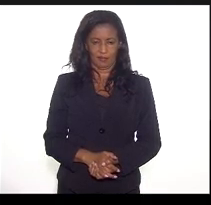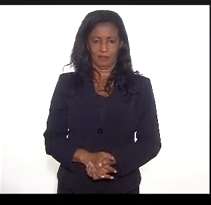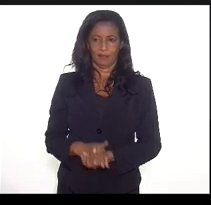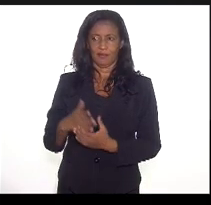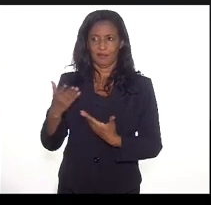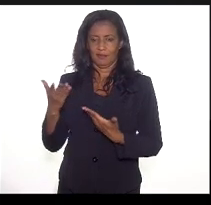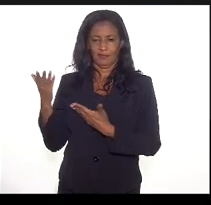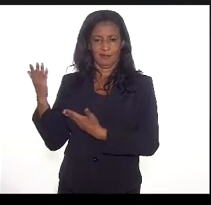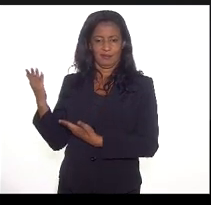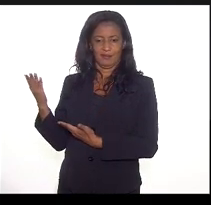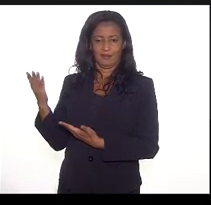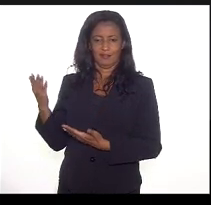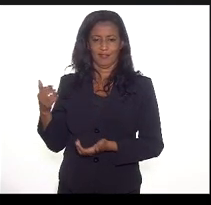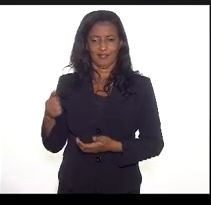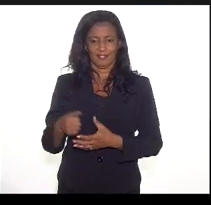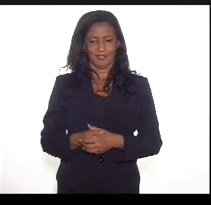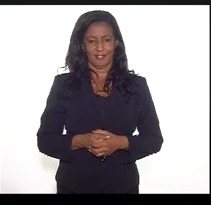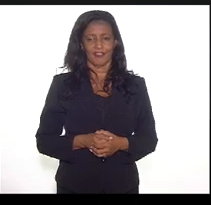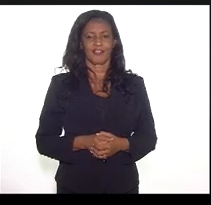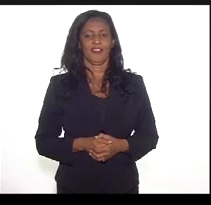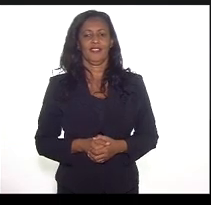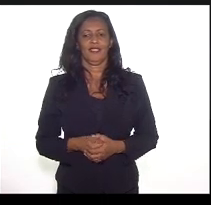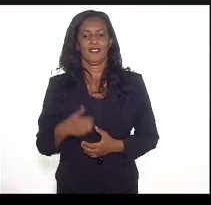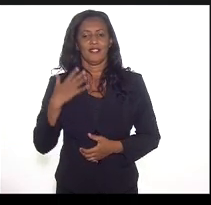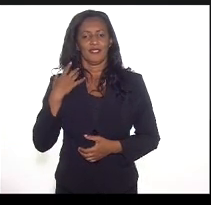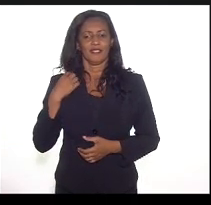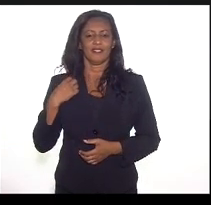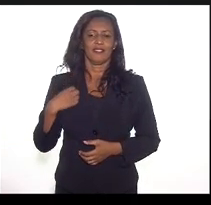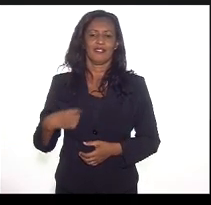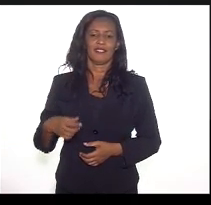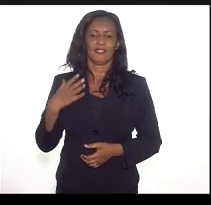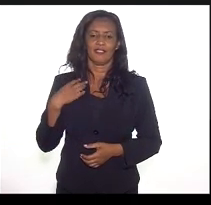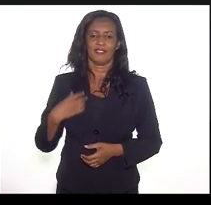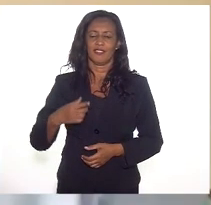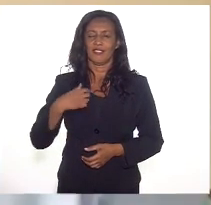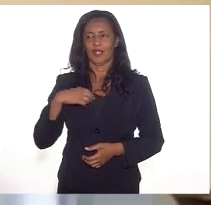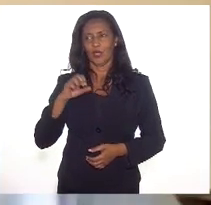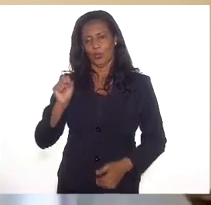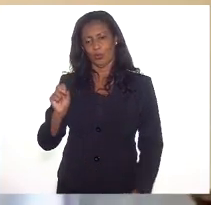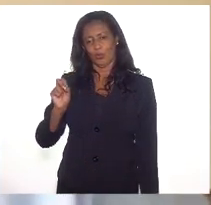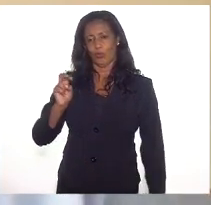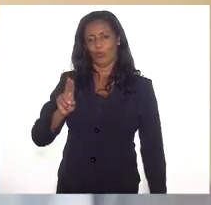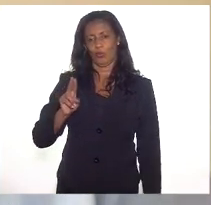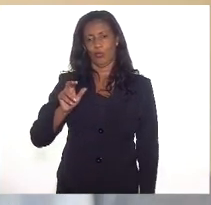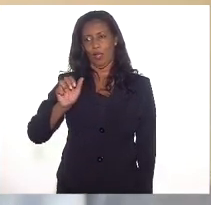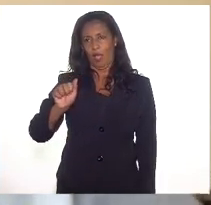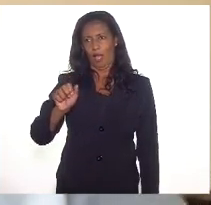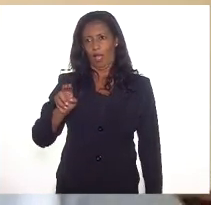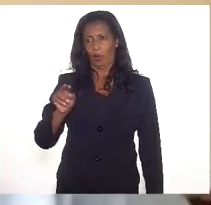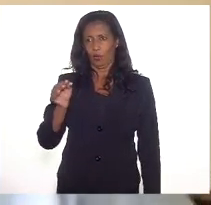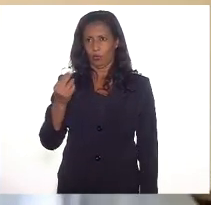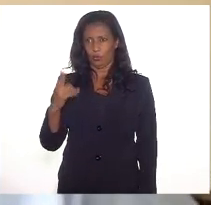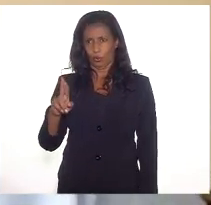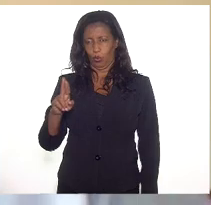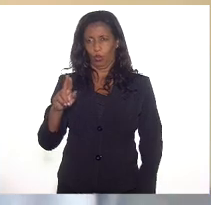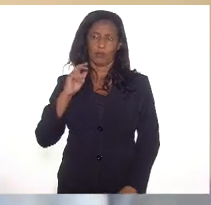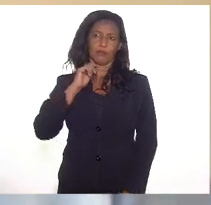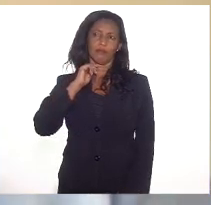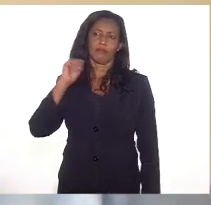lá, Flávio Serafini. Bom, eu sou um dos autores desse projeto que institui o Abril Verde, um mês